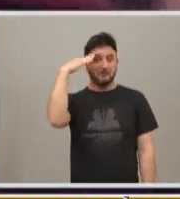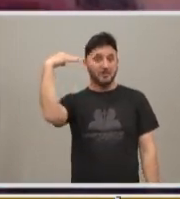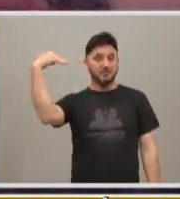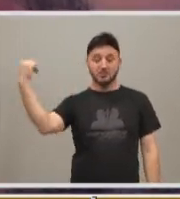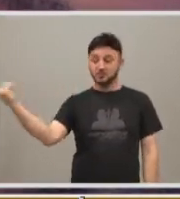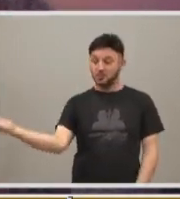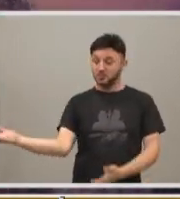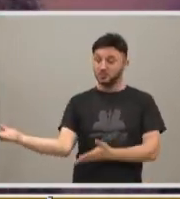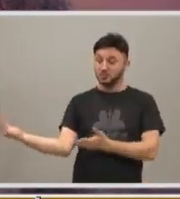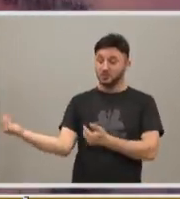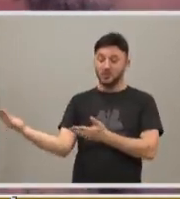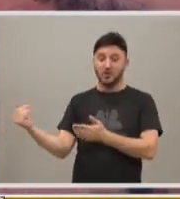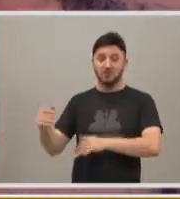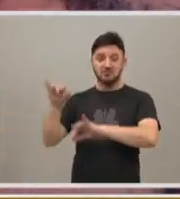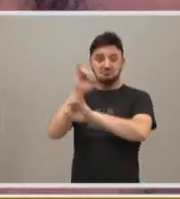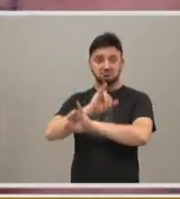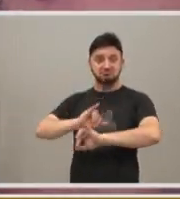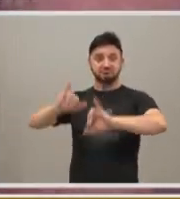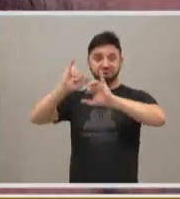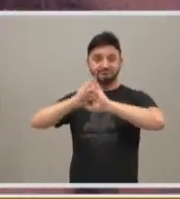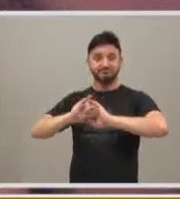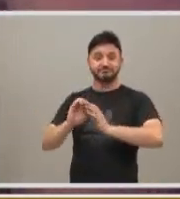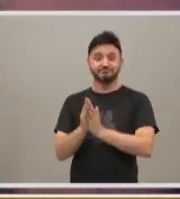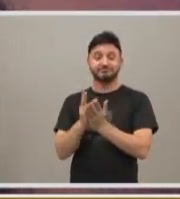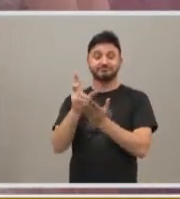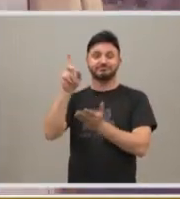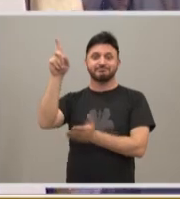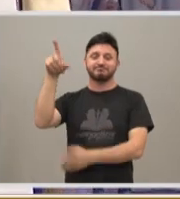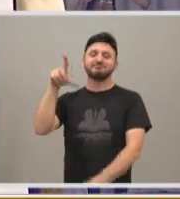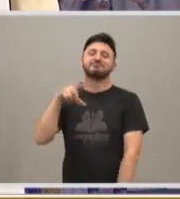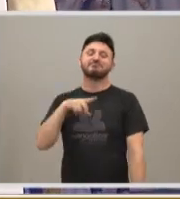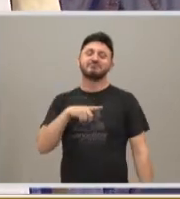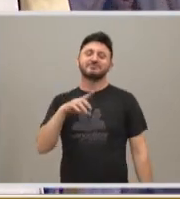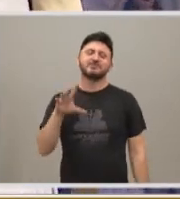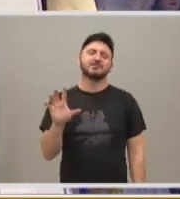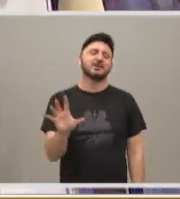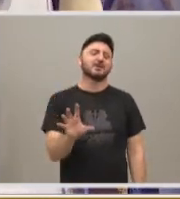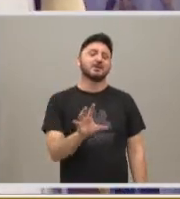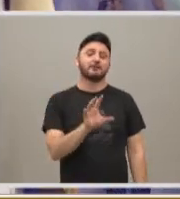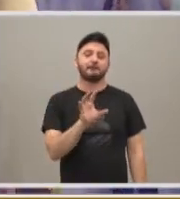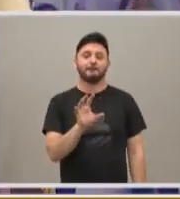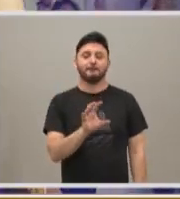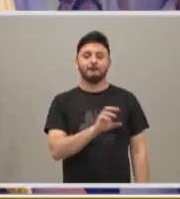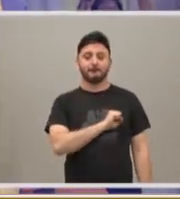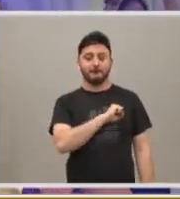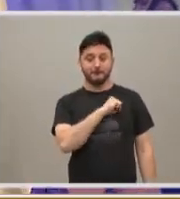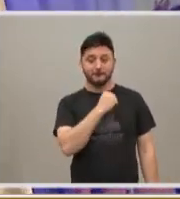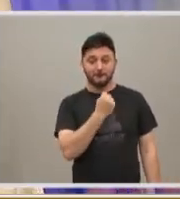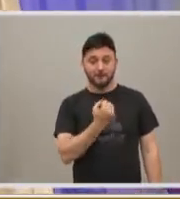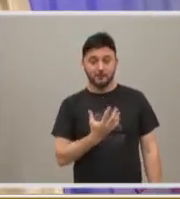jovem pregador que tinha tanto